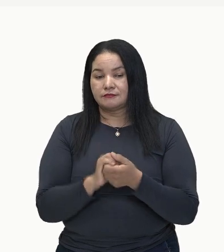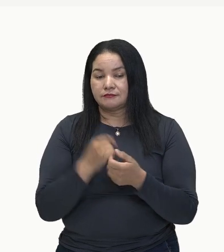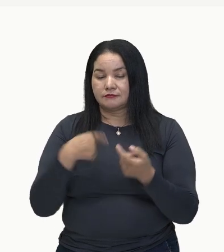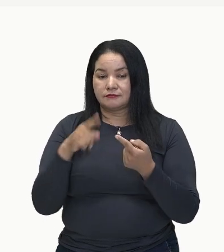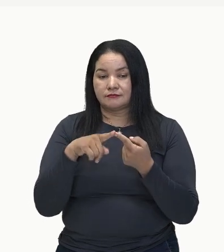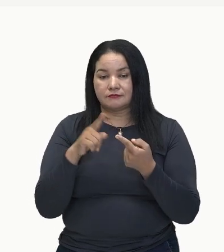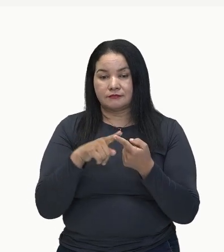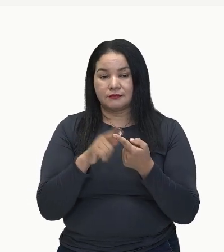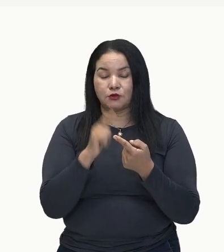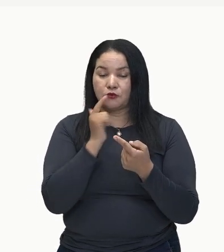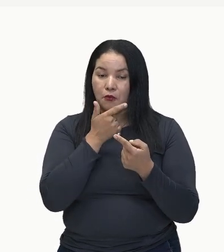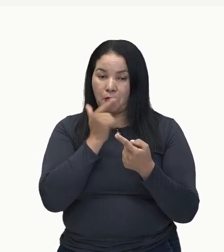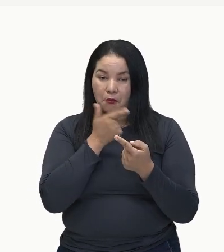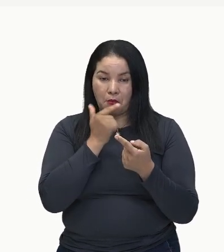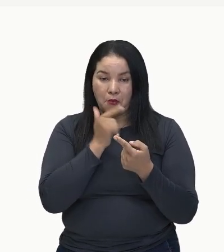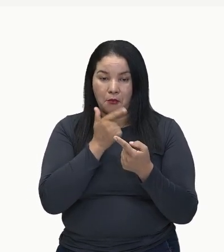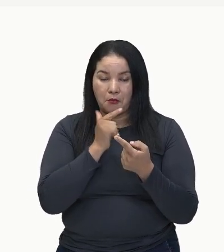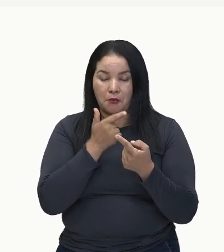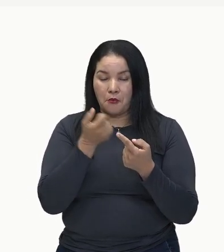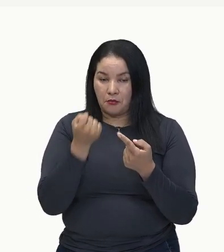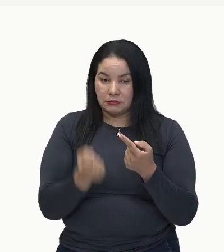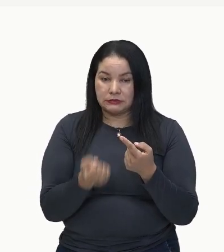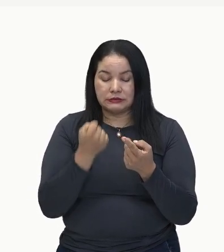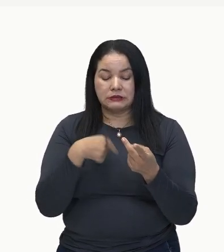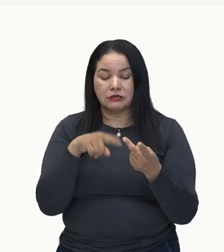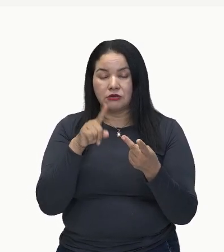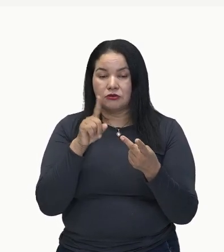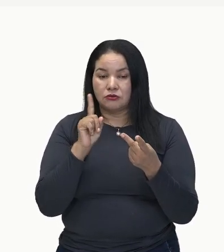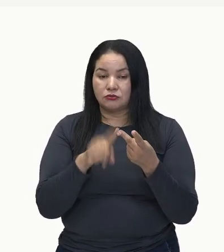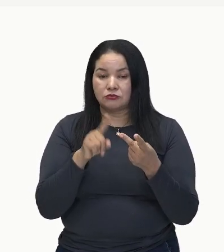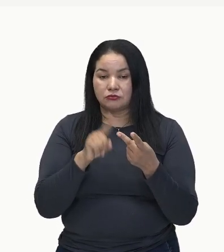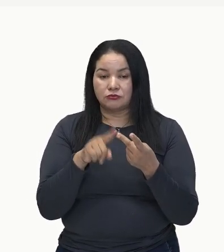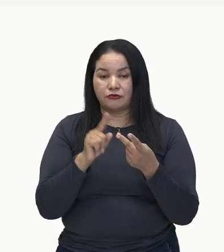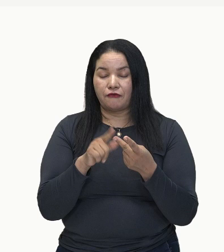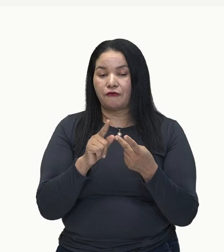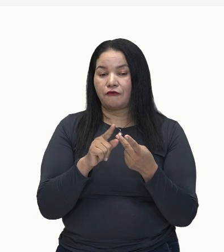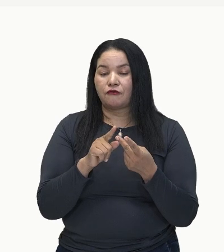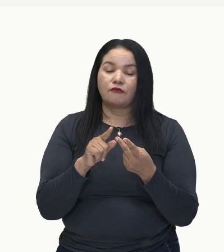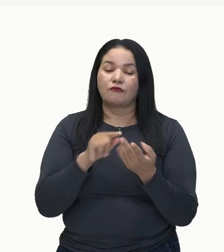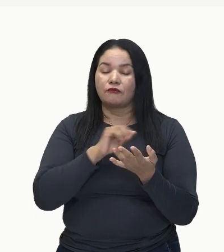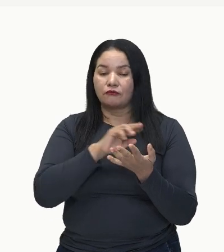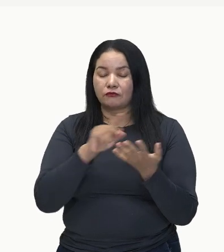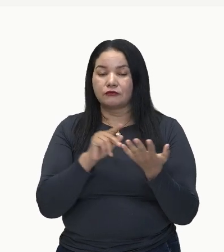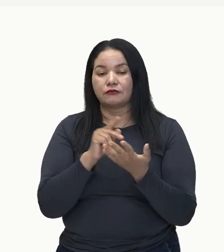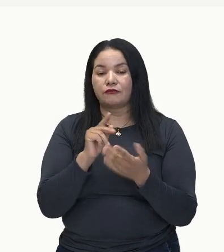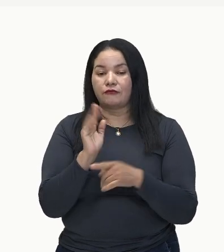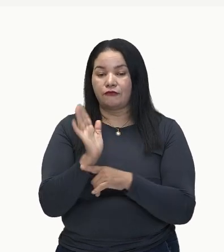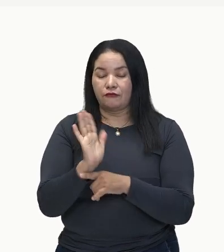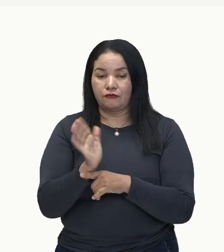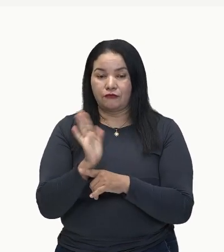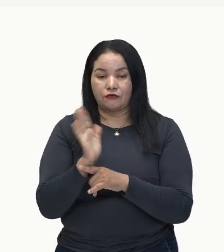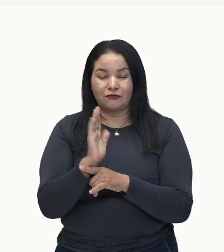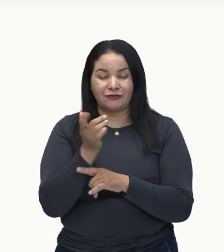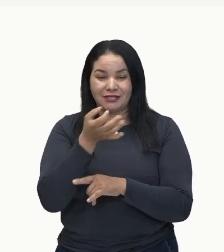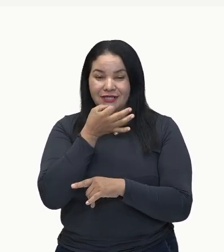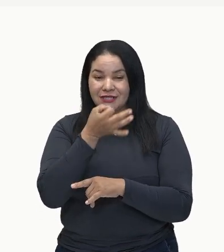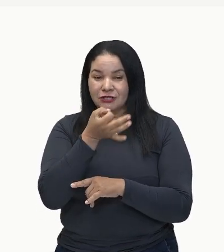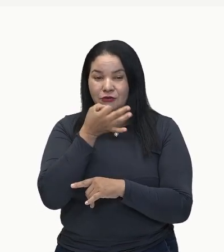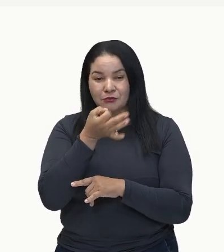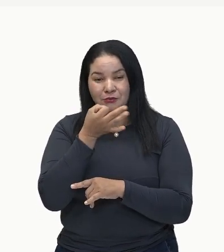que contemplam o humor negro, e filmes que contemplam ali a comédia escrachada.